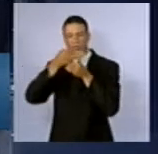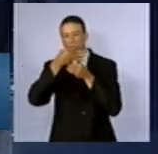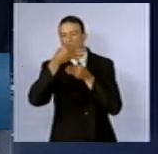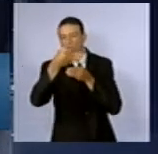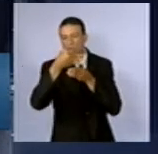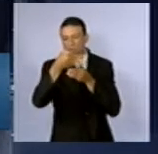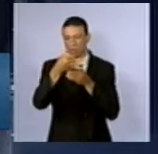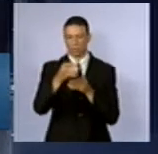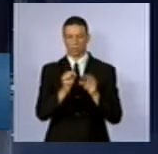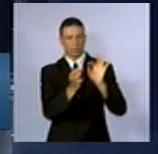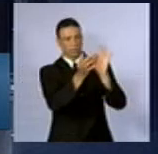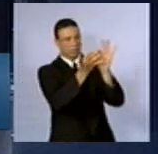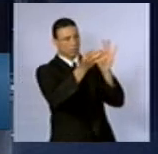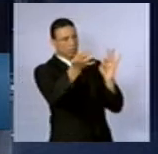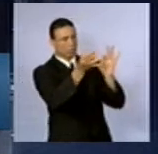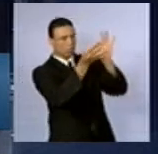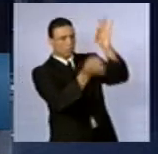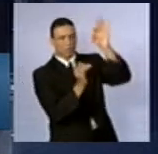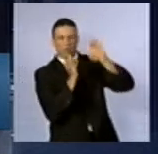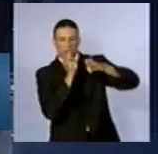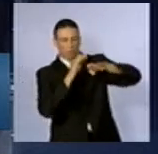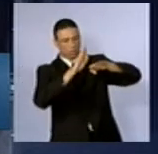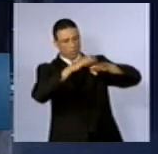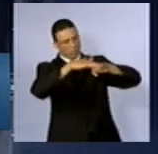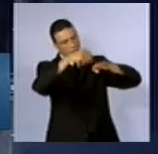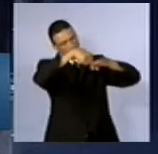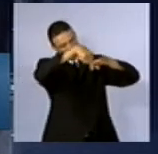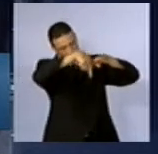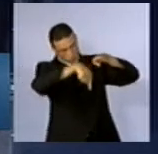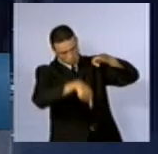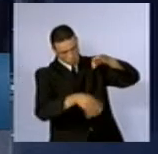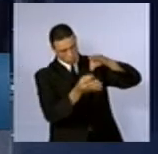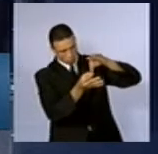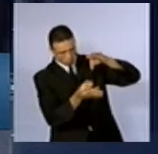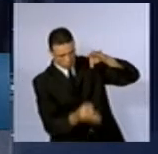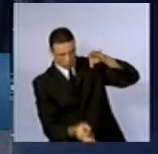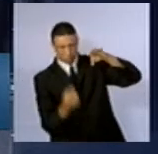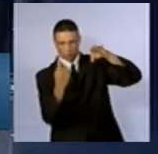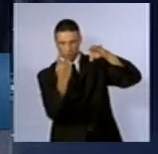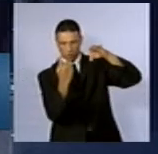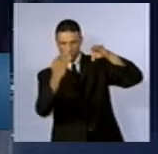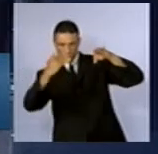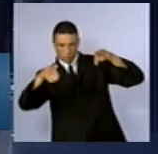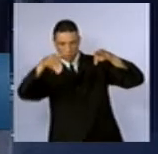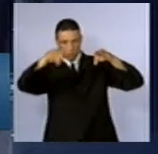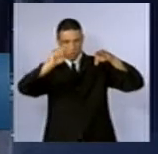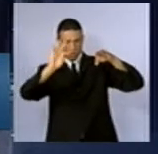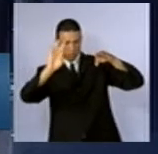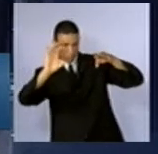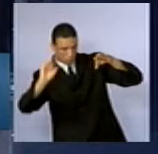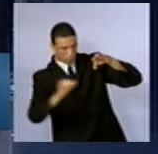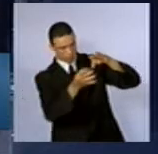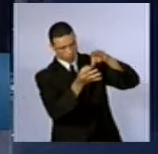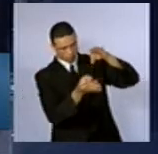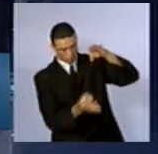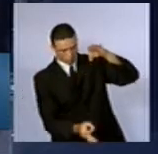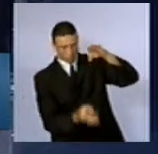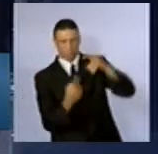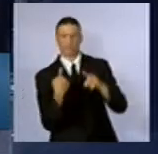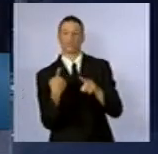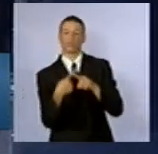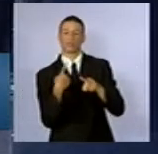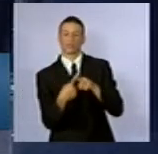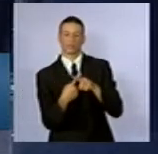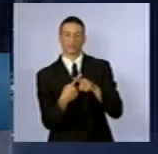medição, né, o porquê do 1,5 metro do solo, no caso da medição. Esse é um ponto normativo, né? E esse 1,5 metro não tem